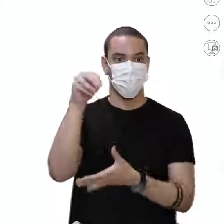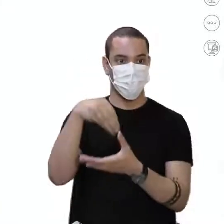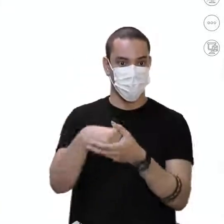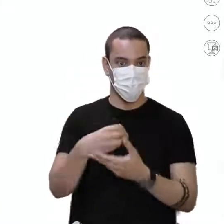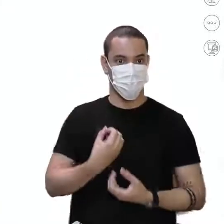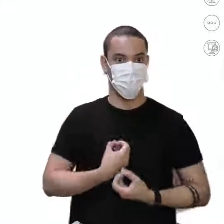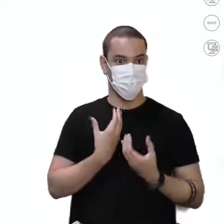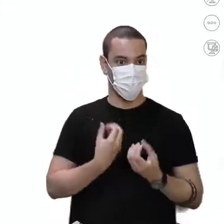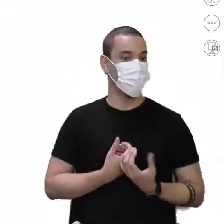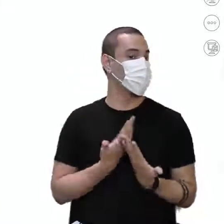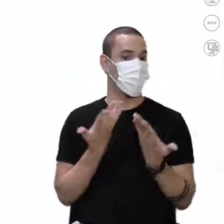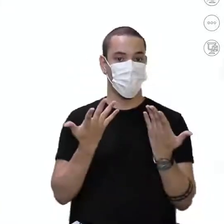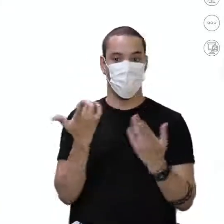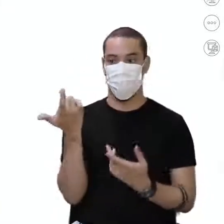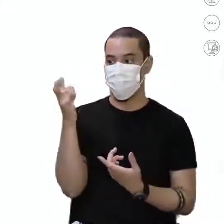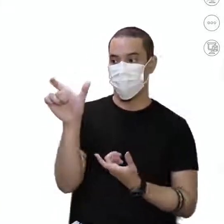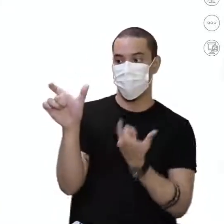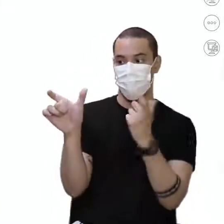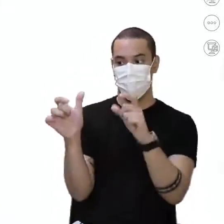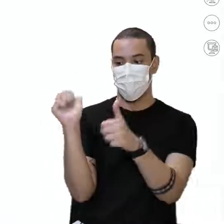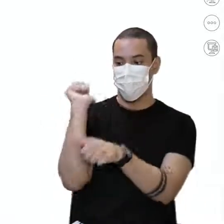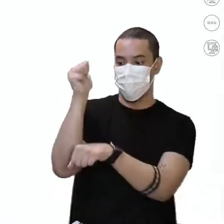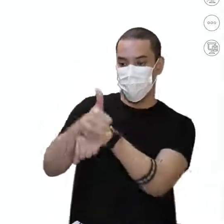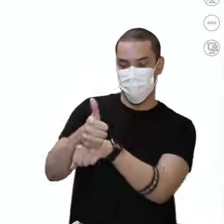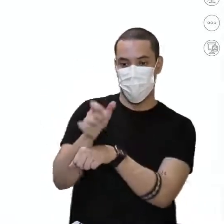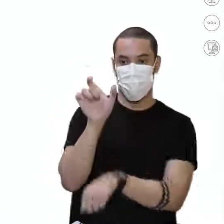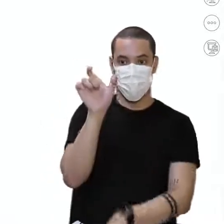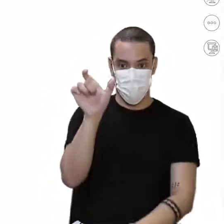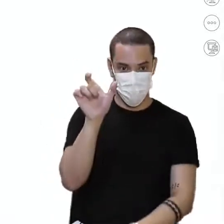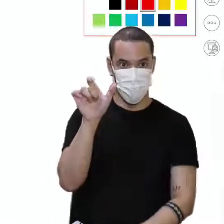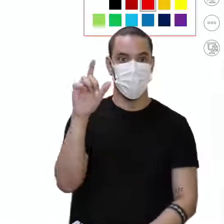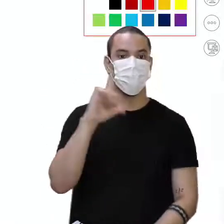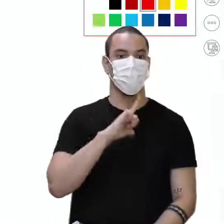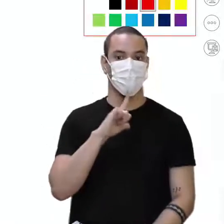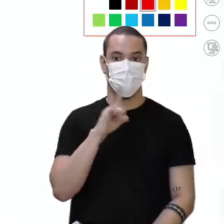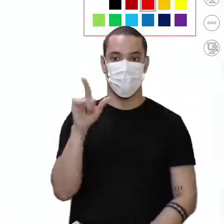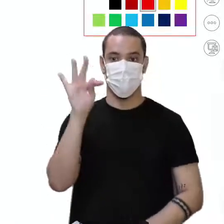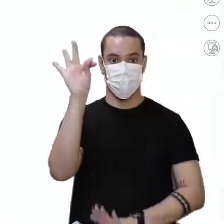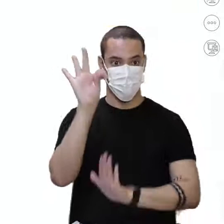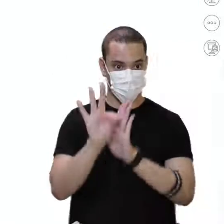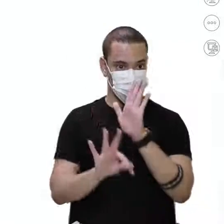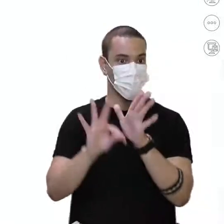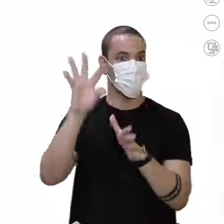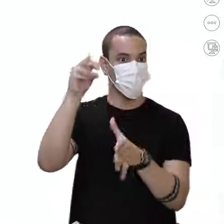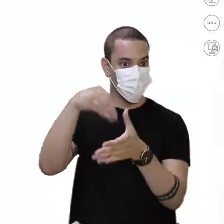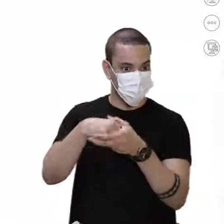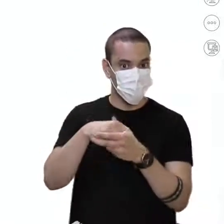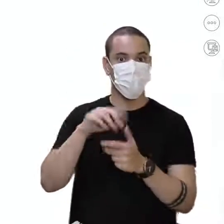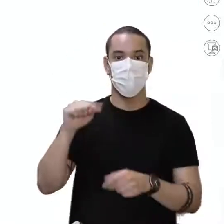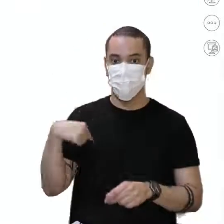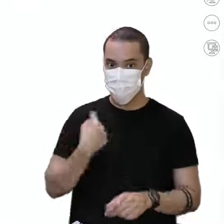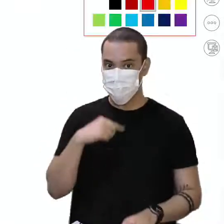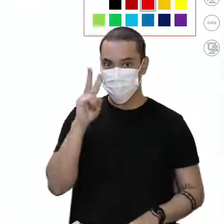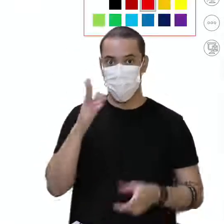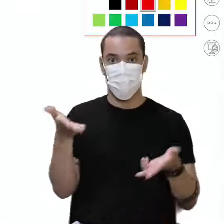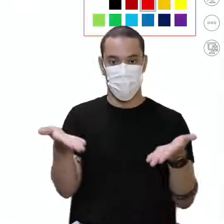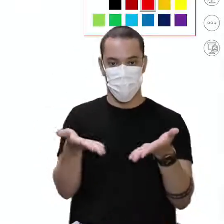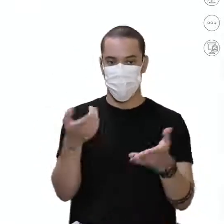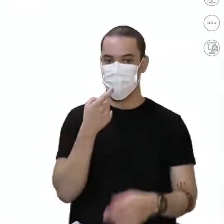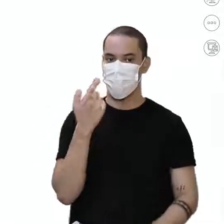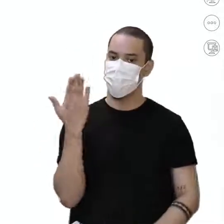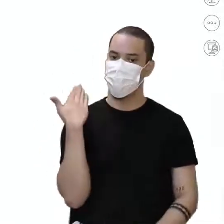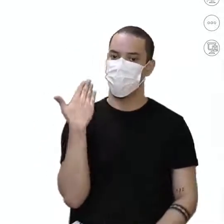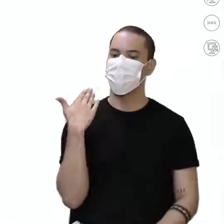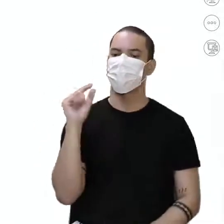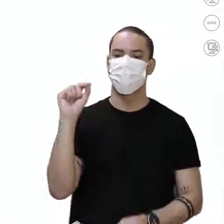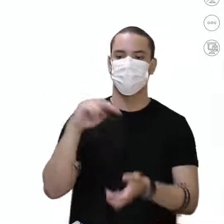expressões da caixa abaixo. Então, você tem essas palavras que, inclusive, estavam no texto, a gente acabou de ver, e aí